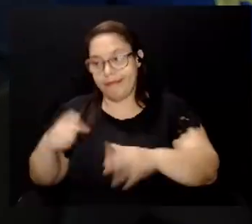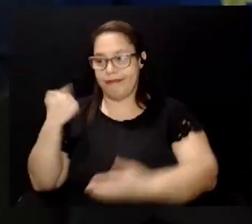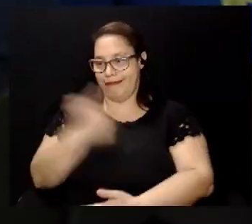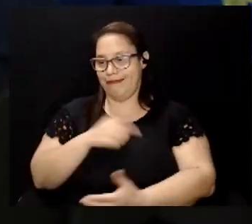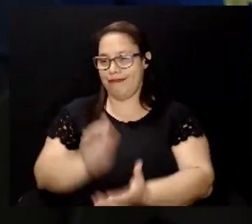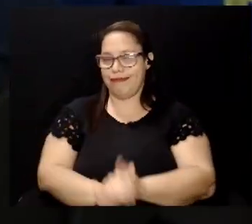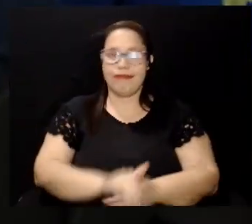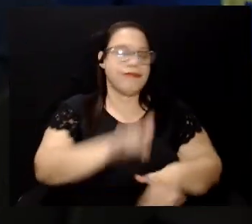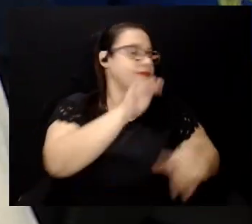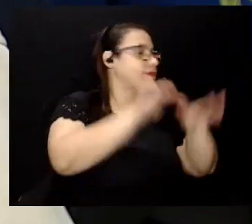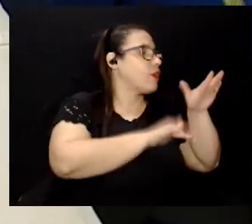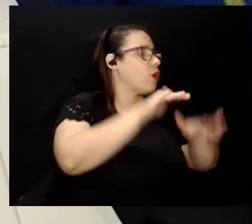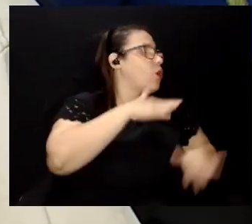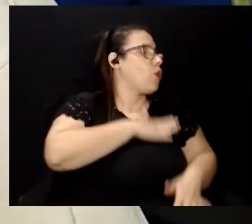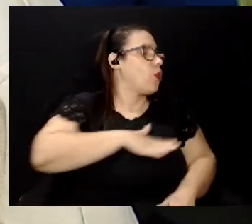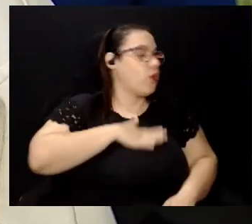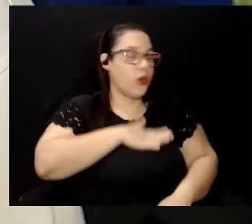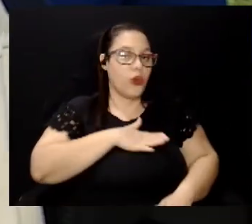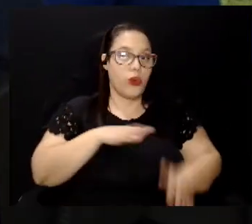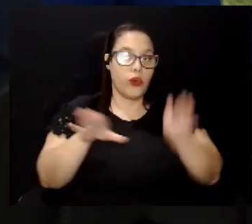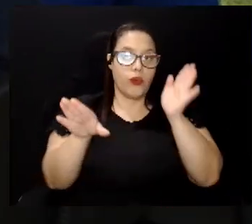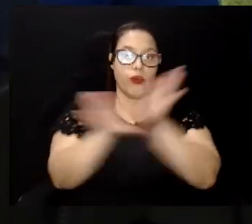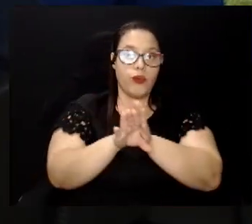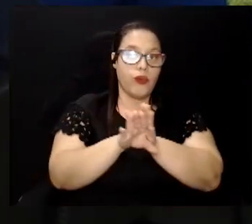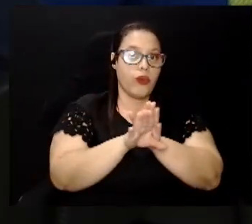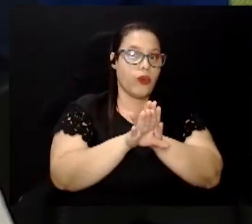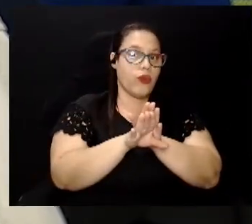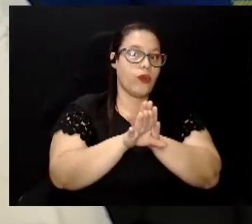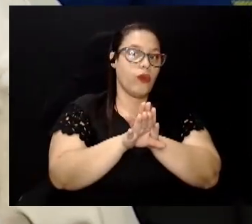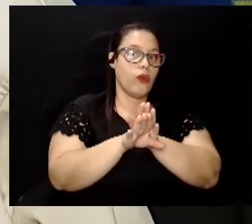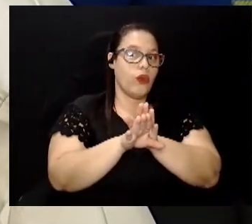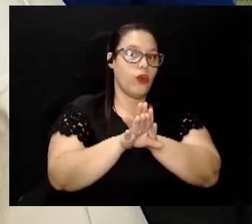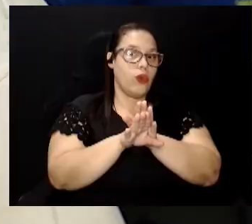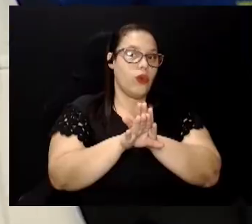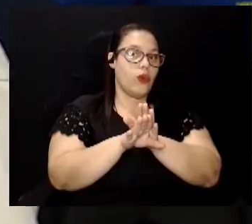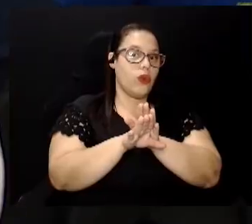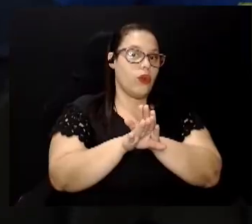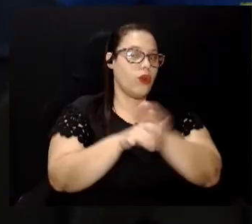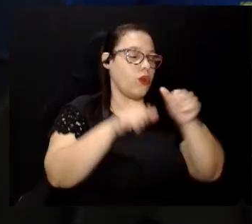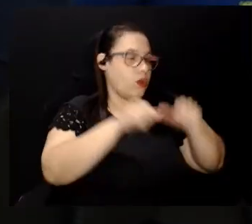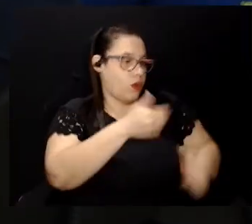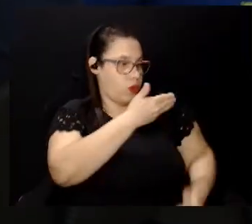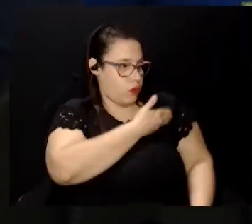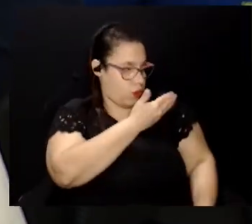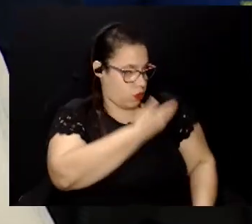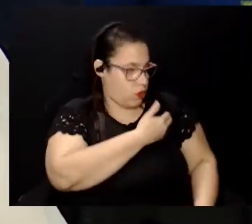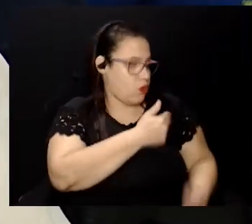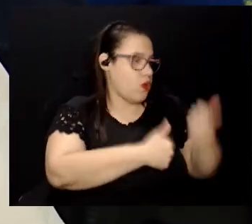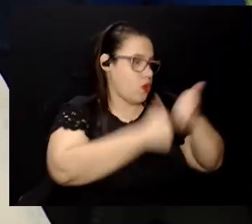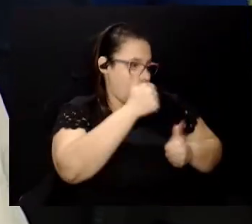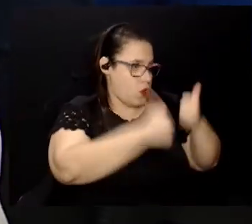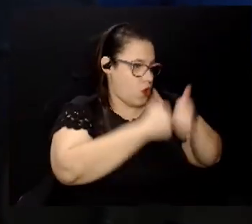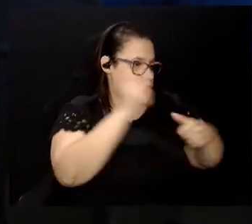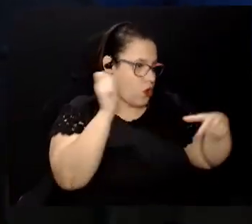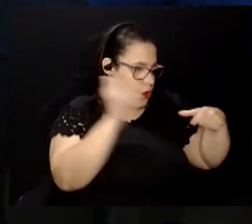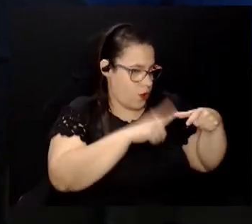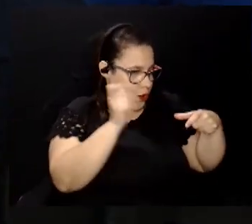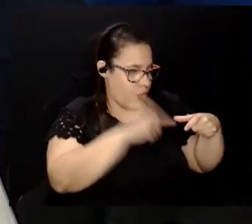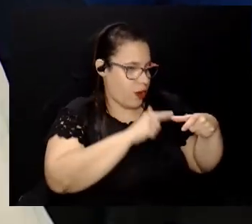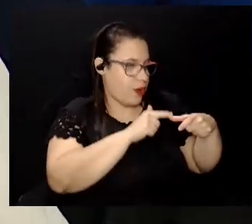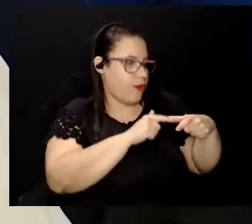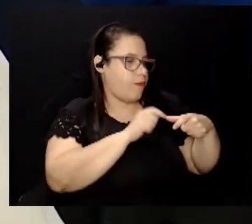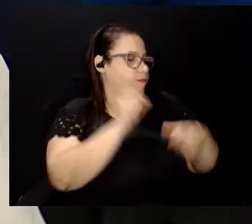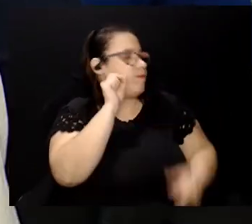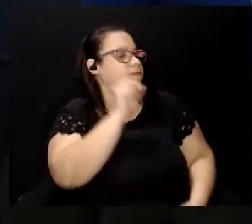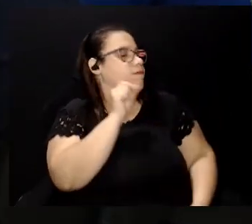gente. Geralmente eu gosto de vir pra cá para ficar com meus amigos, para jogar bola,